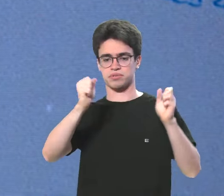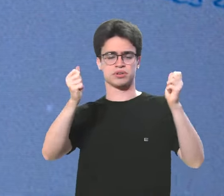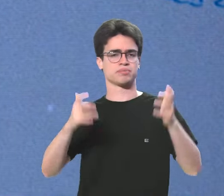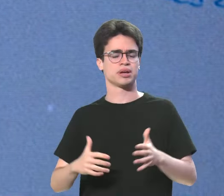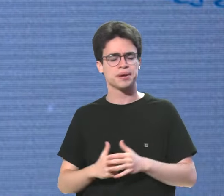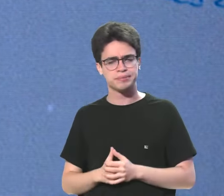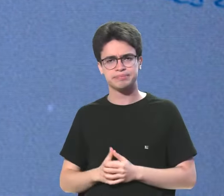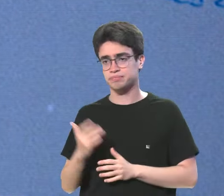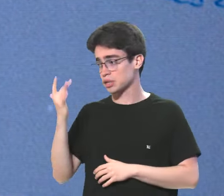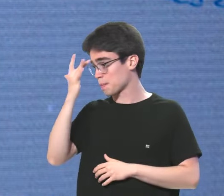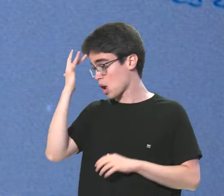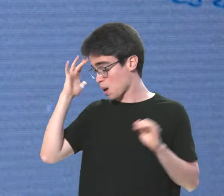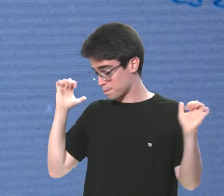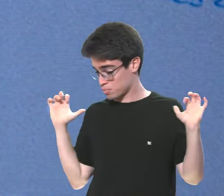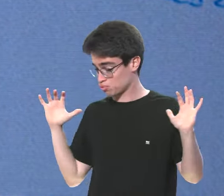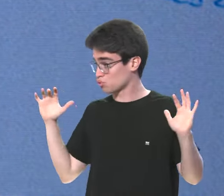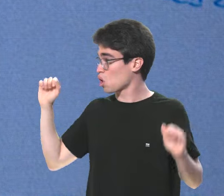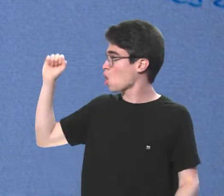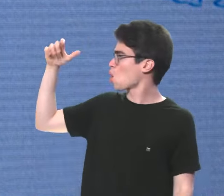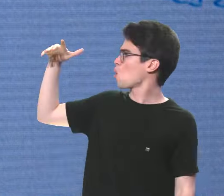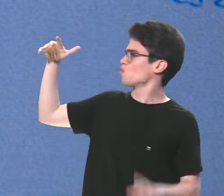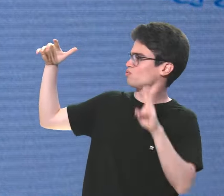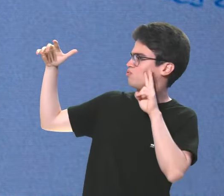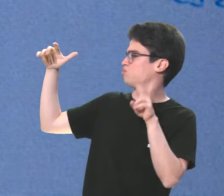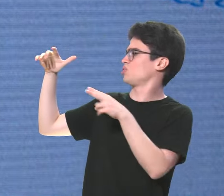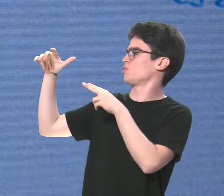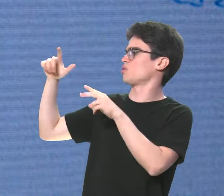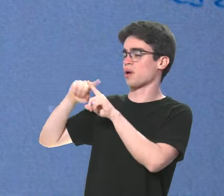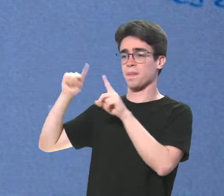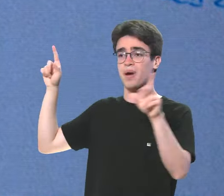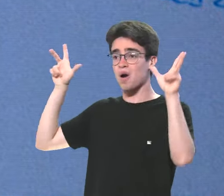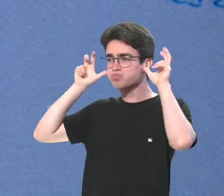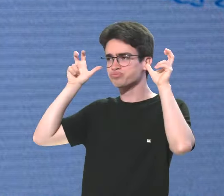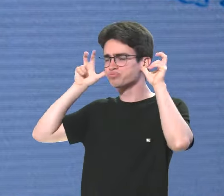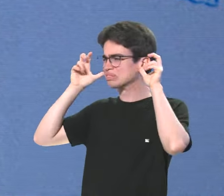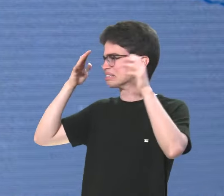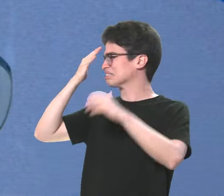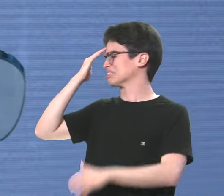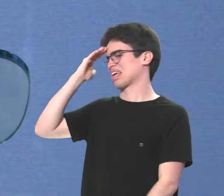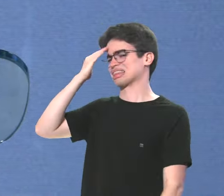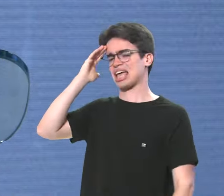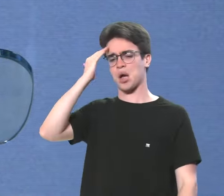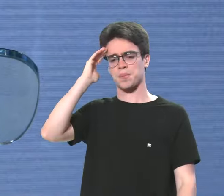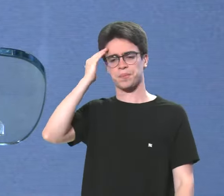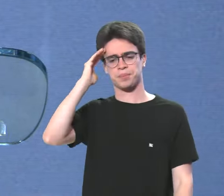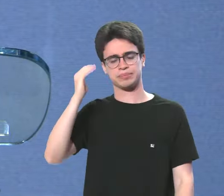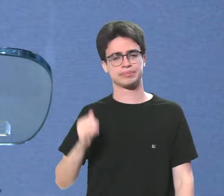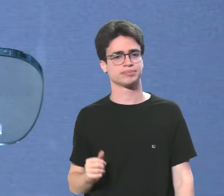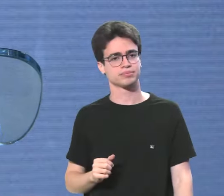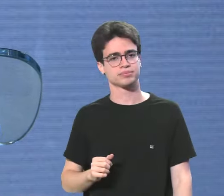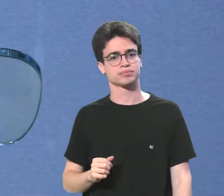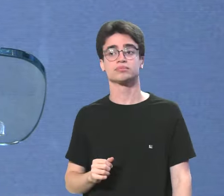acompanhavam viram a luz mas não entenderam a voz daquele que falavam comigo eles viram a mesma coisa que